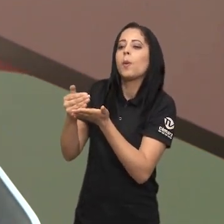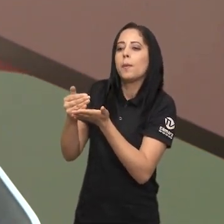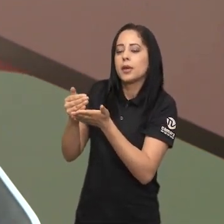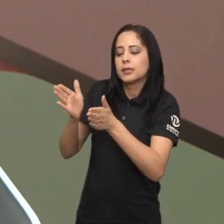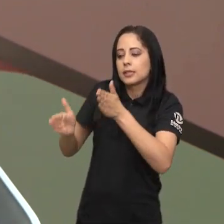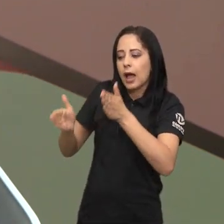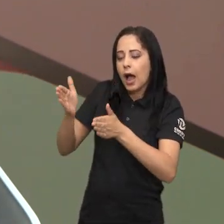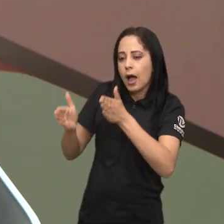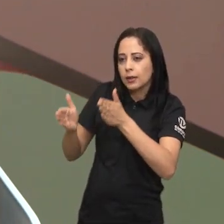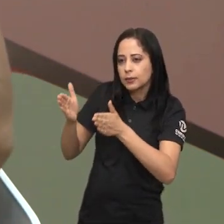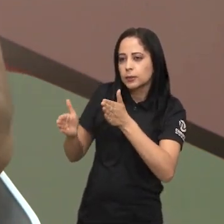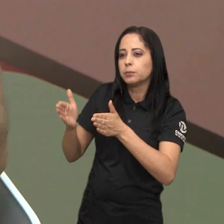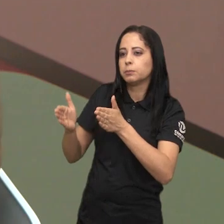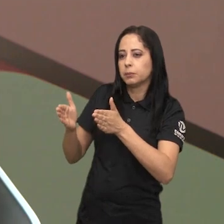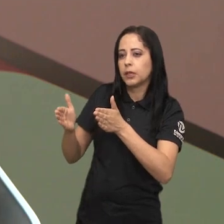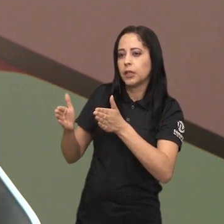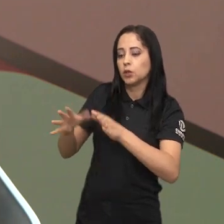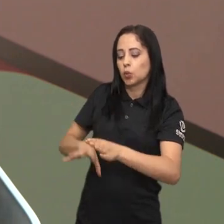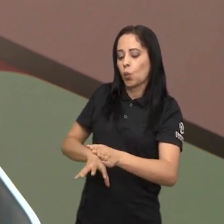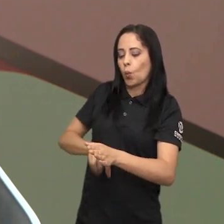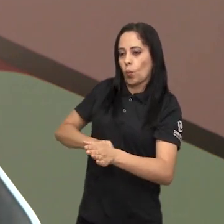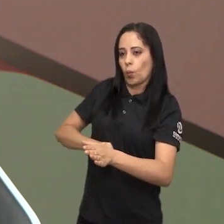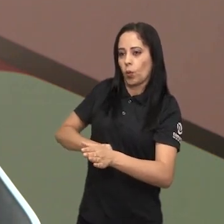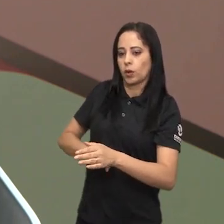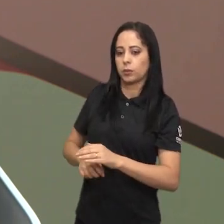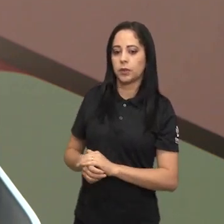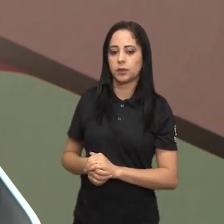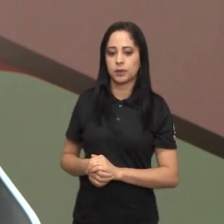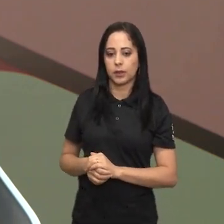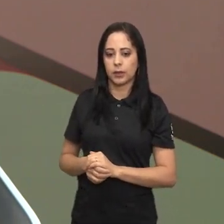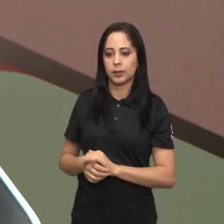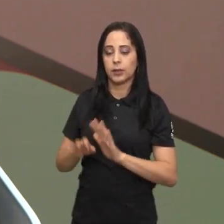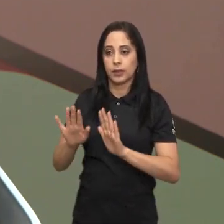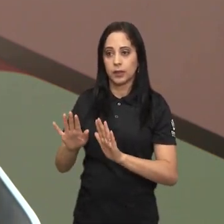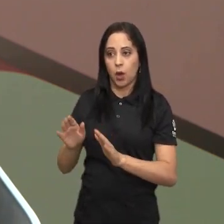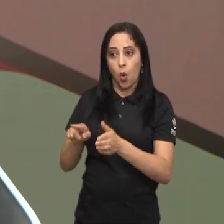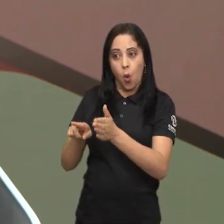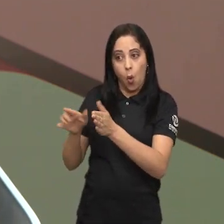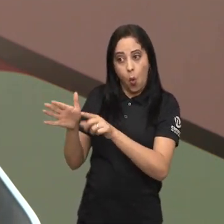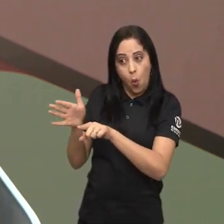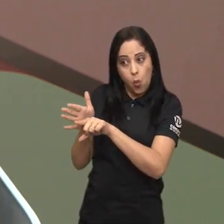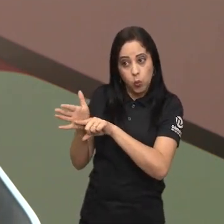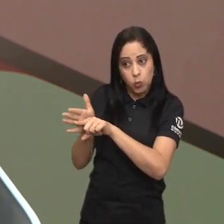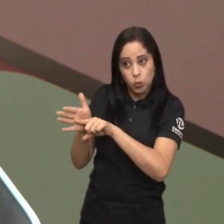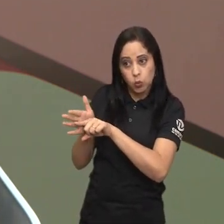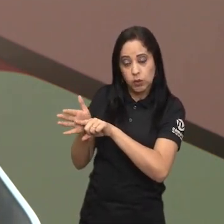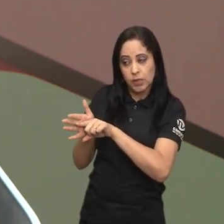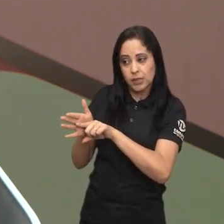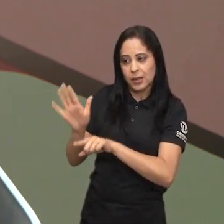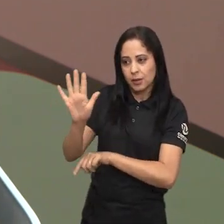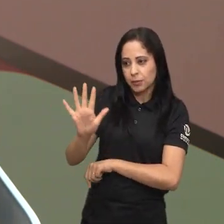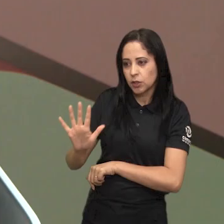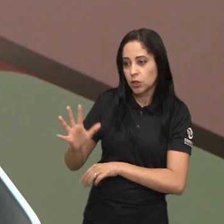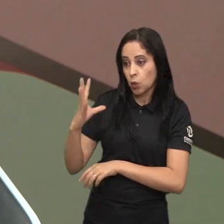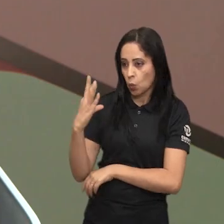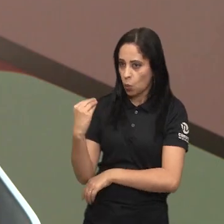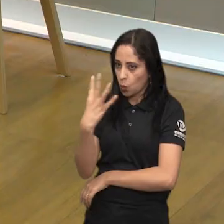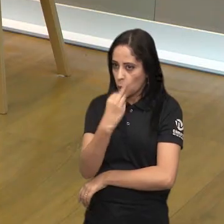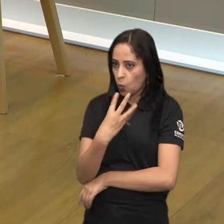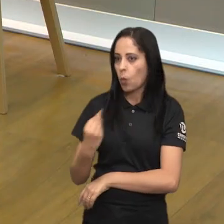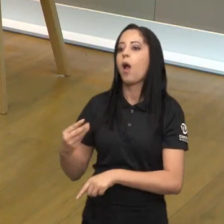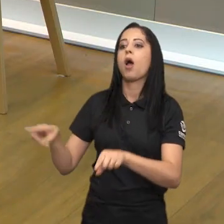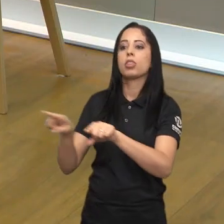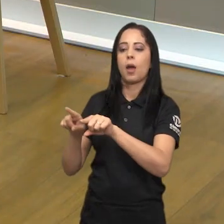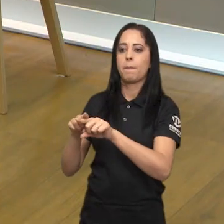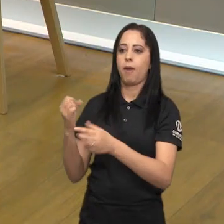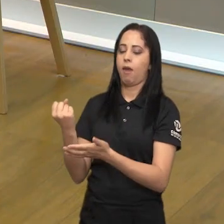aí de climatério, de transição menopausal. Os exames de imagem também são muito importantes, né? Então, assim,